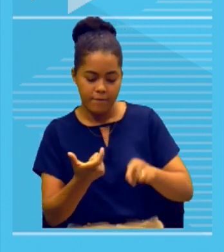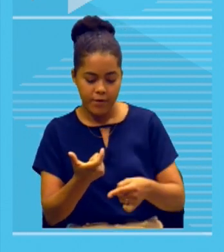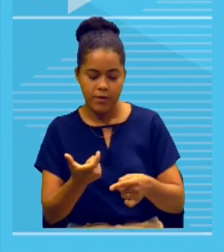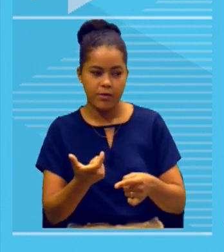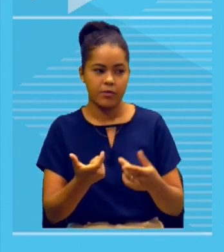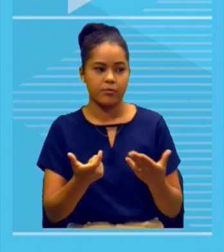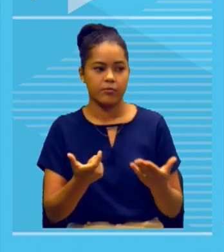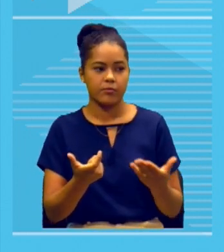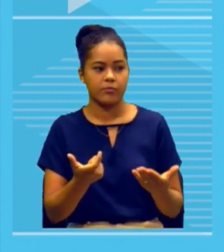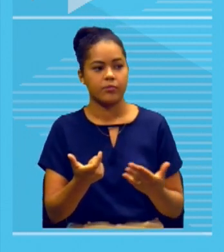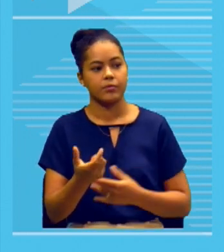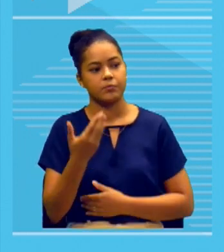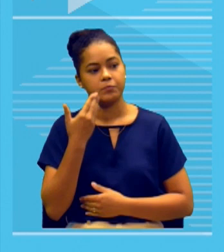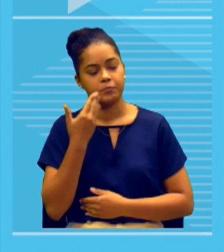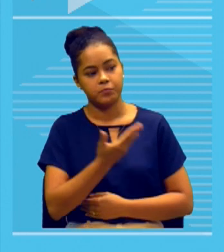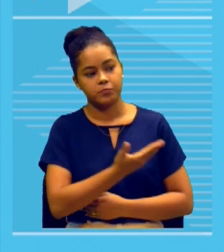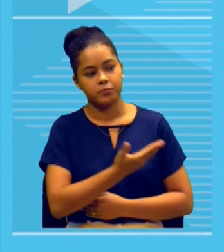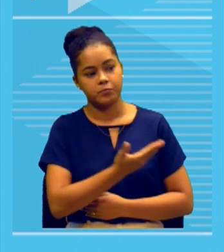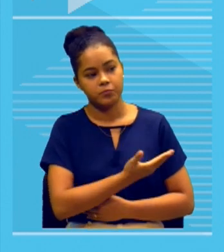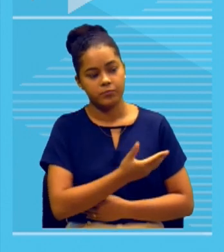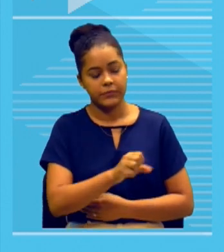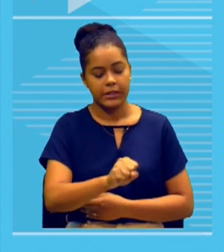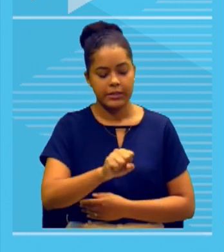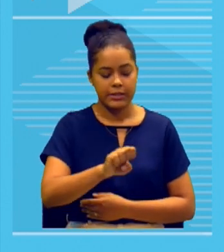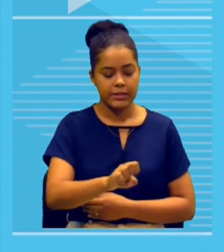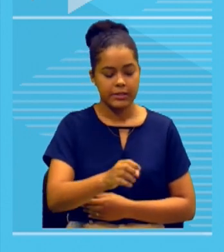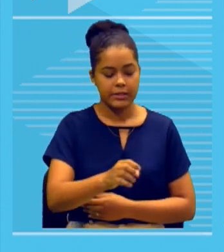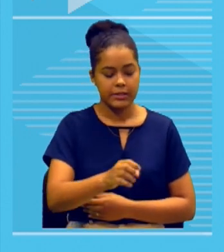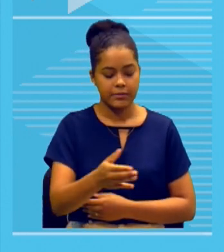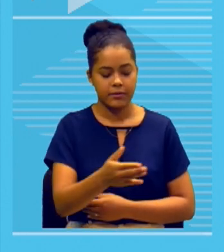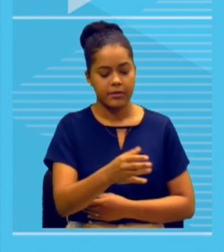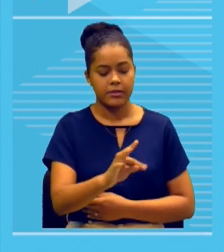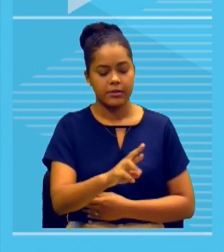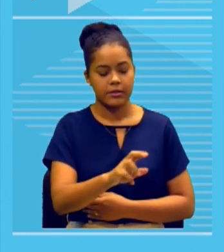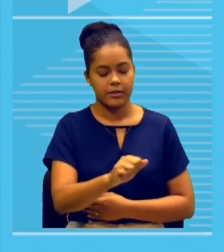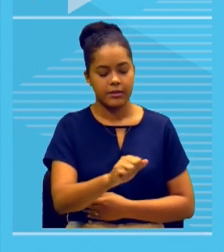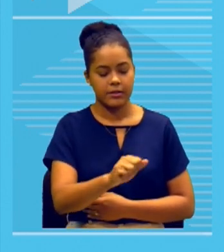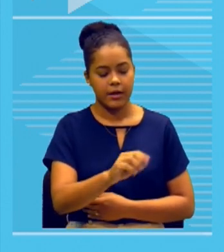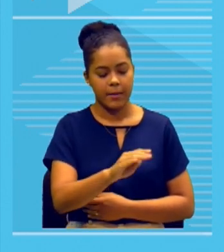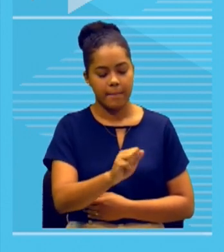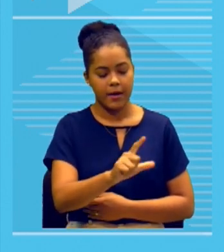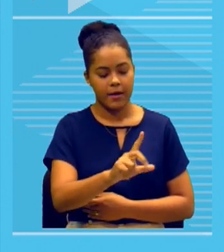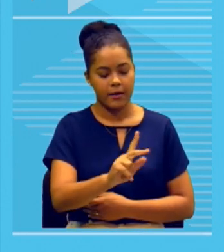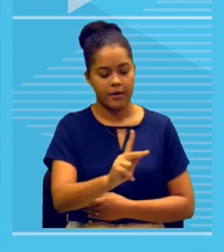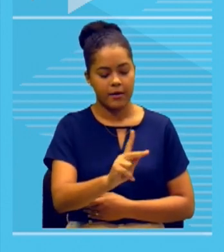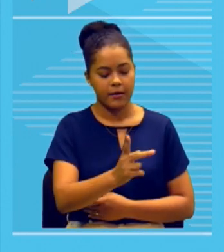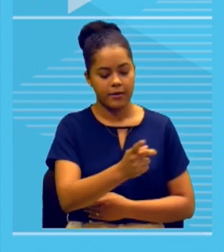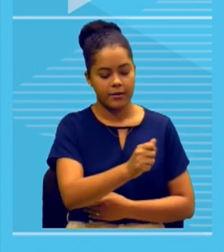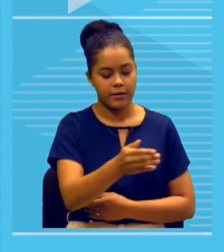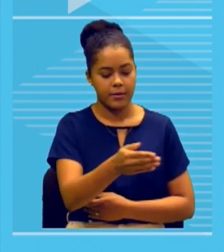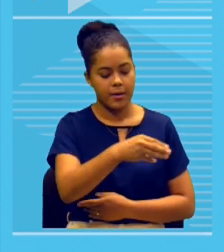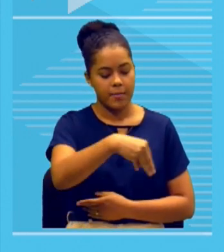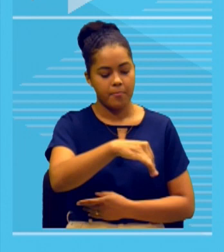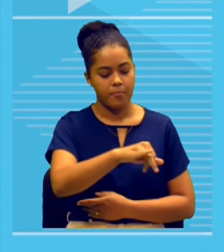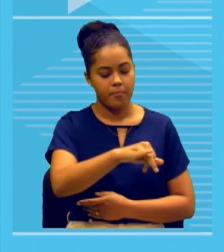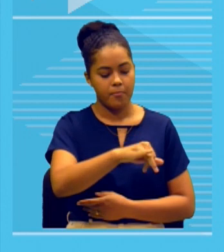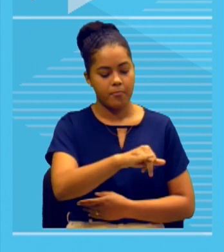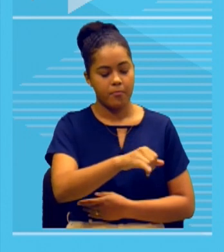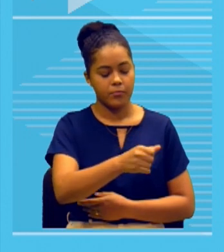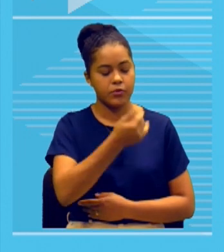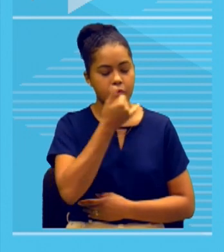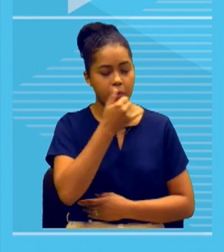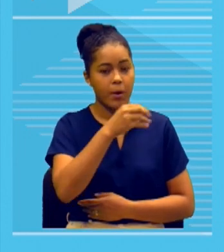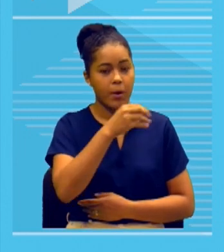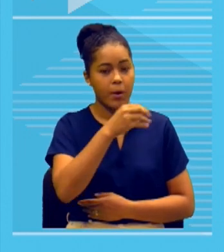se trabalha muito não pode aí essa vírgula faz com que o si apareça